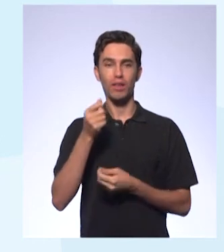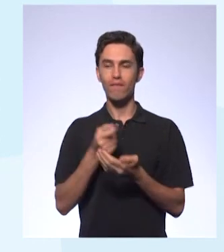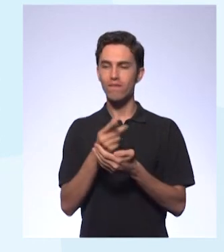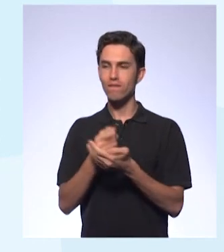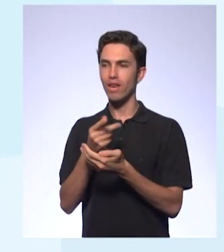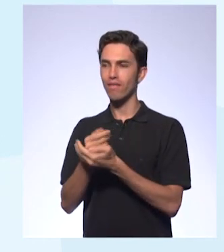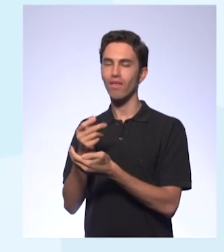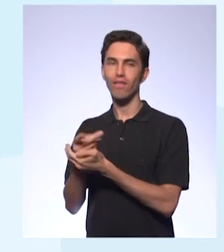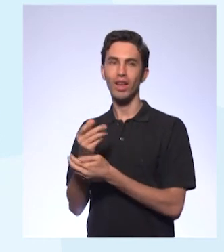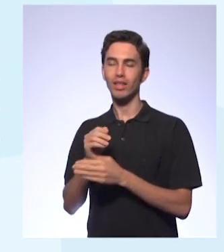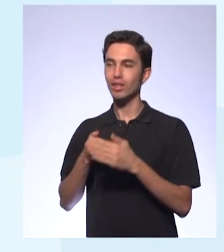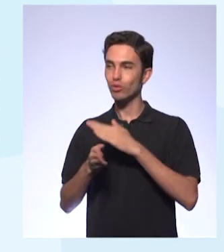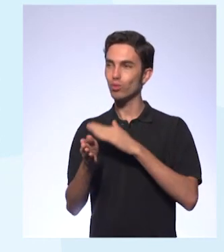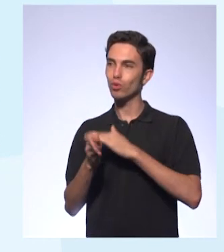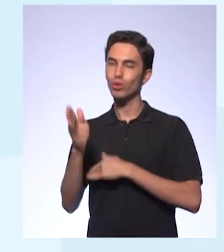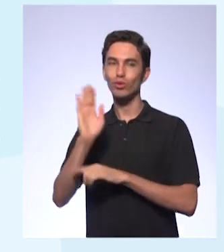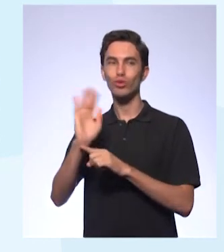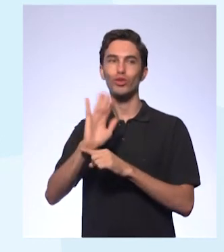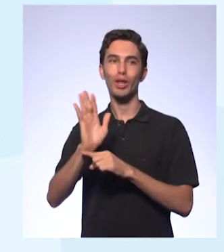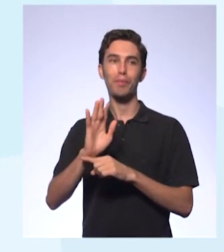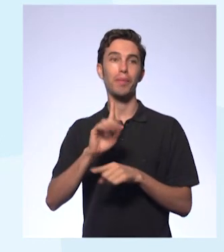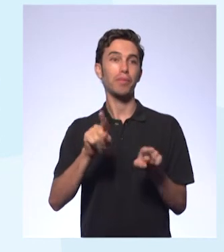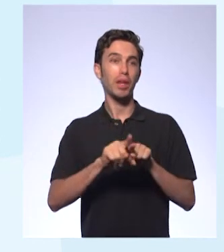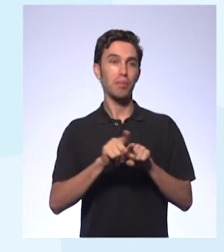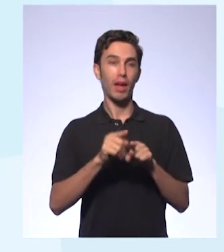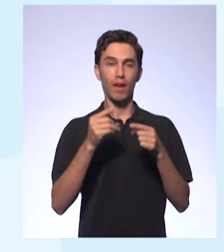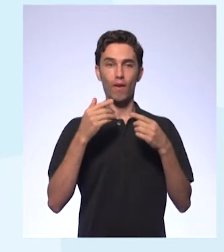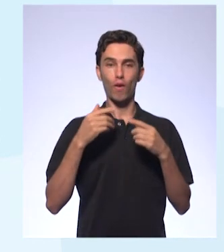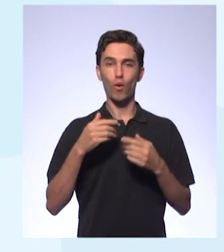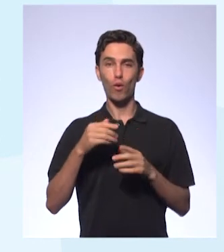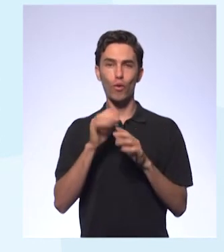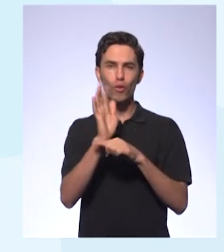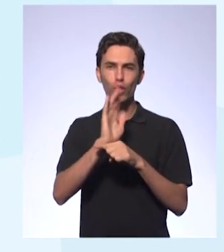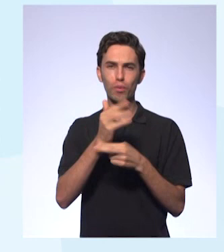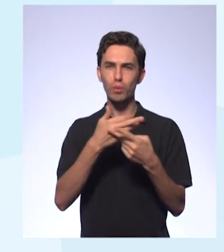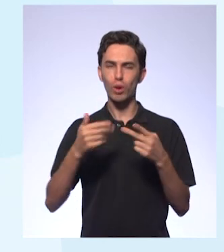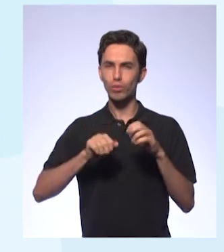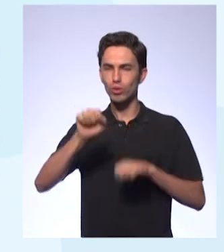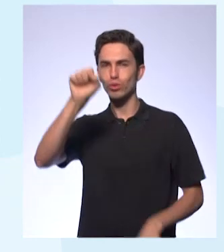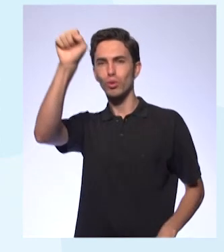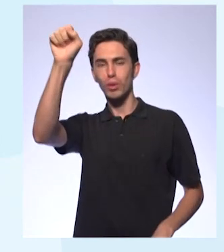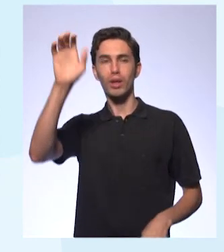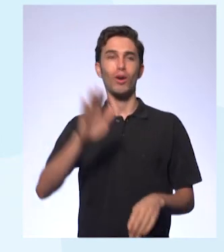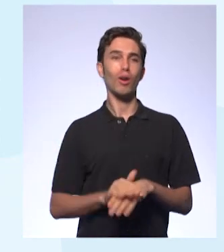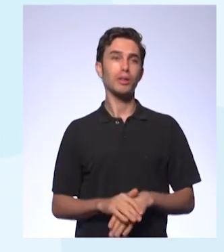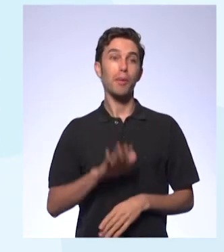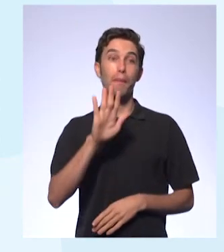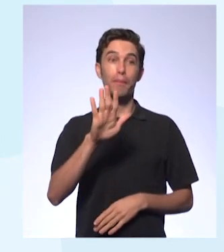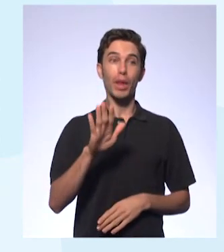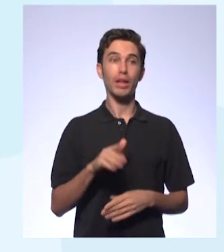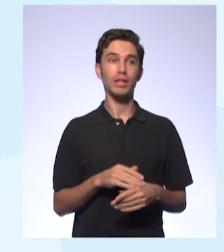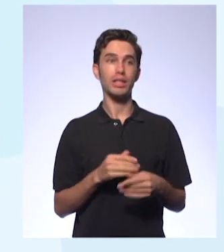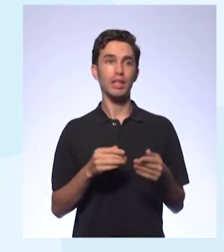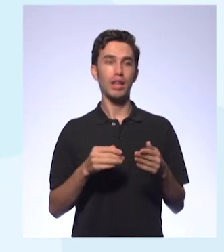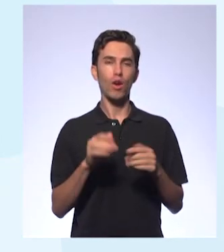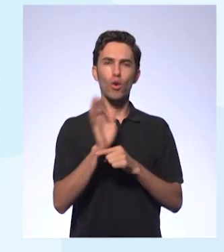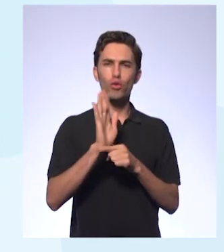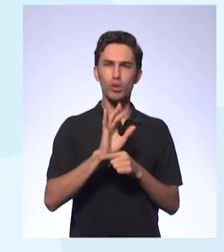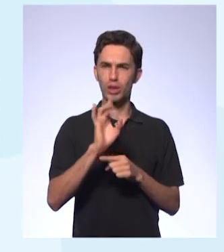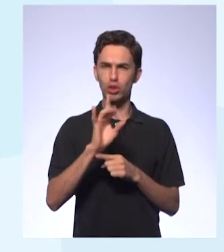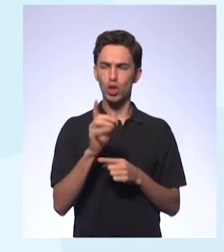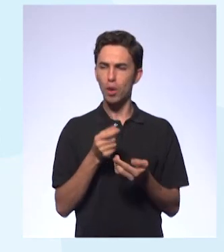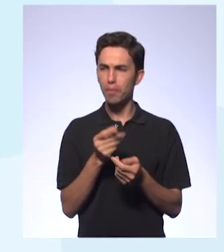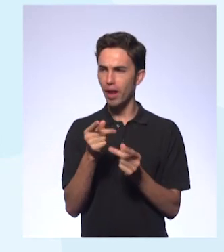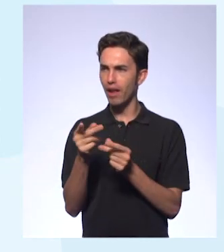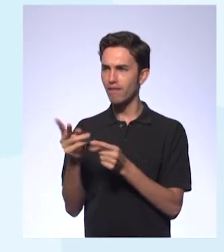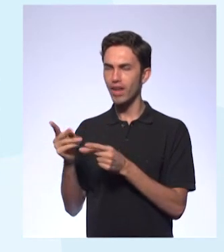filmes de super-heróis. Entretanto, o mérito do filme não se resume apenas aos seus números de bilheteria.